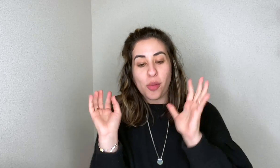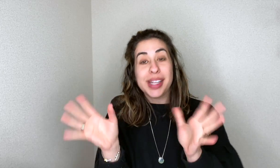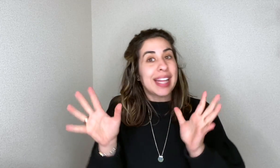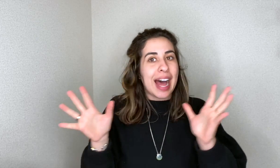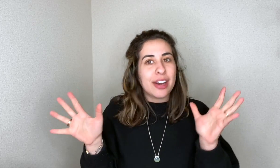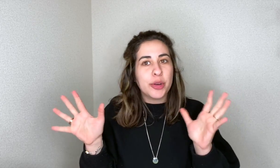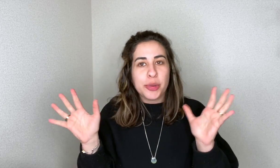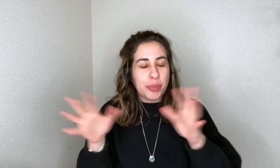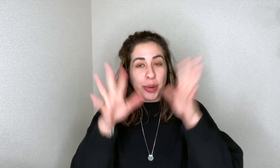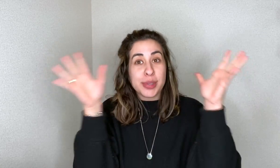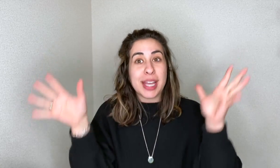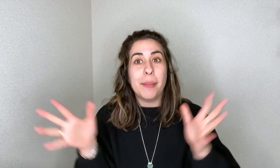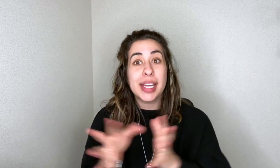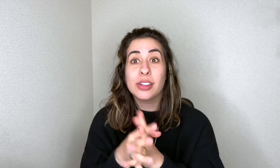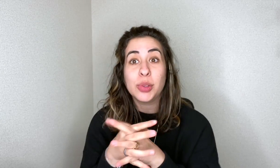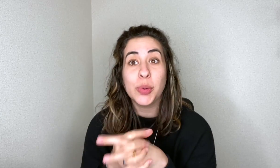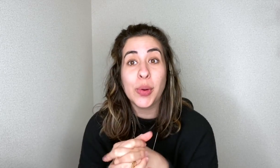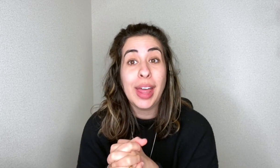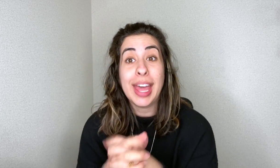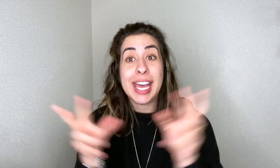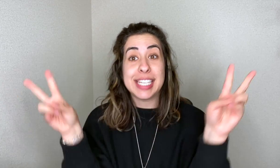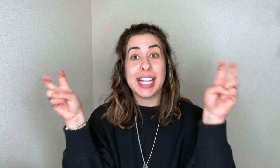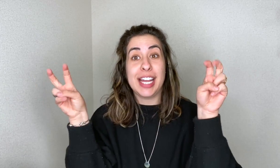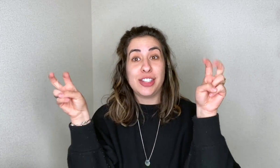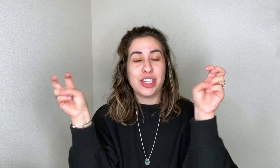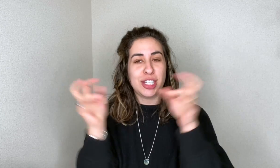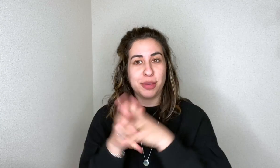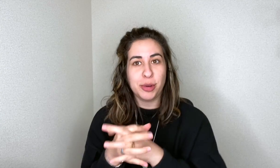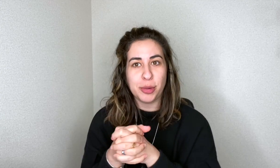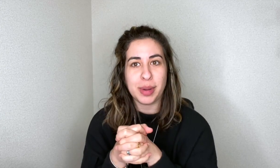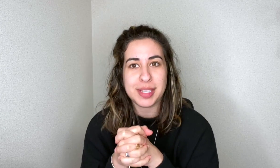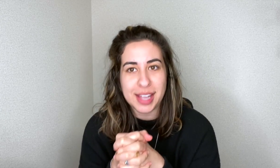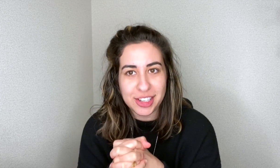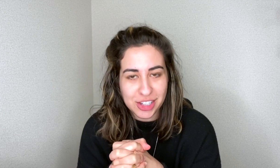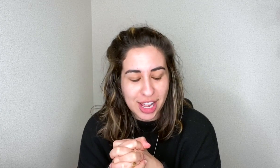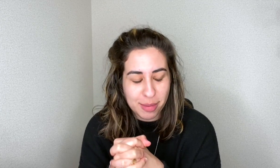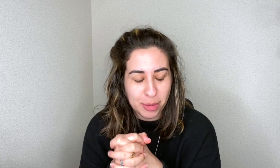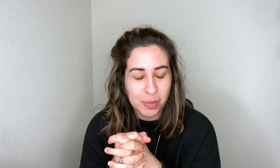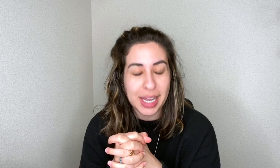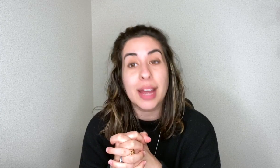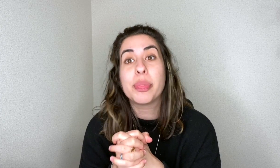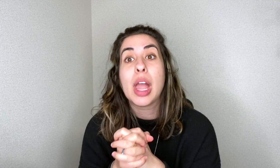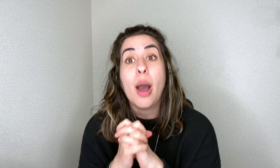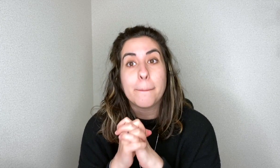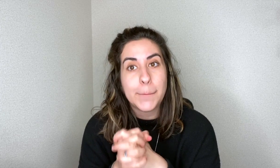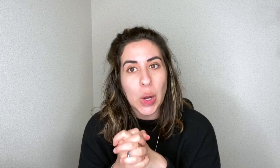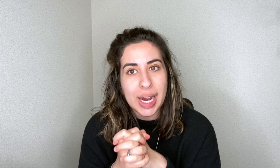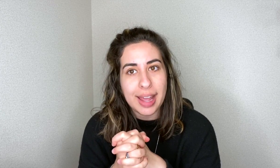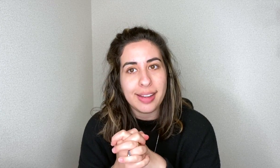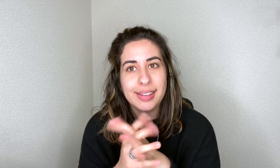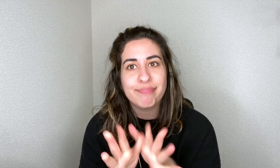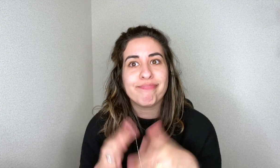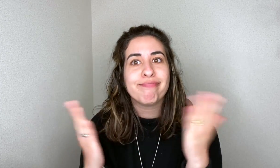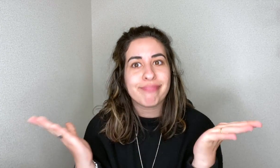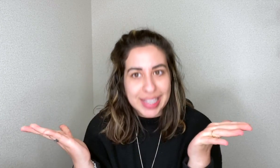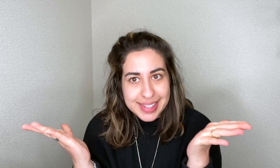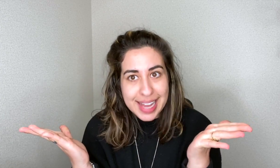ser comentar o pronunciamento do excelentíssimo presidente da República,